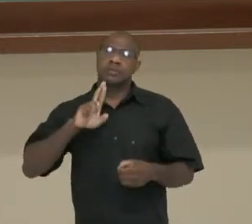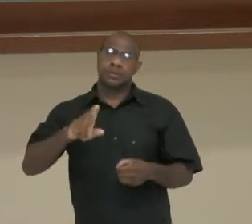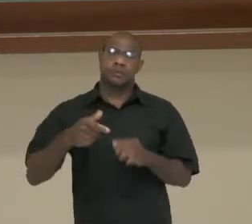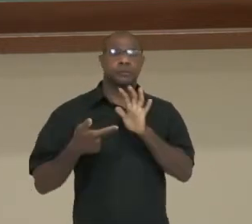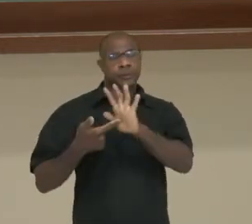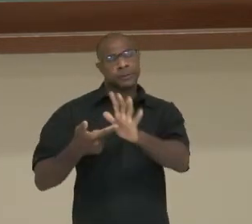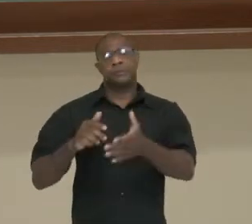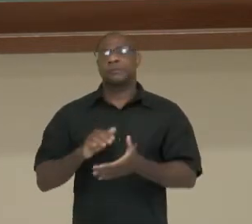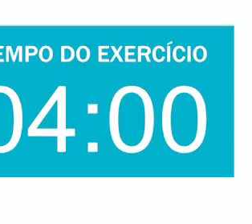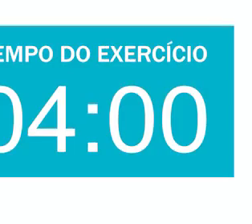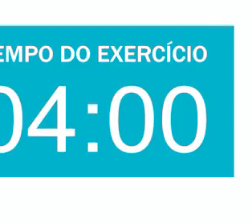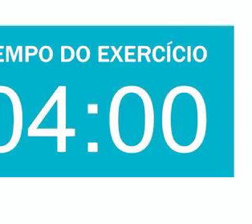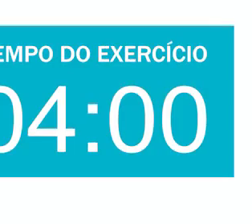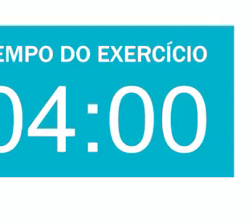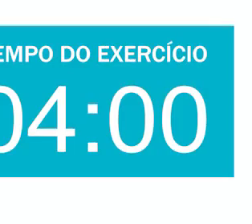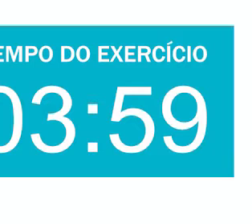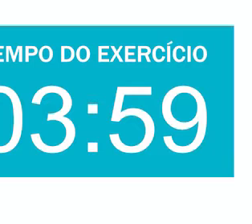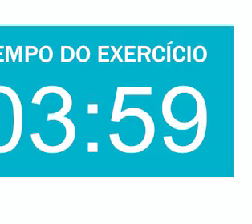contigo.